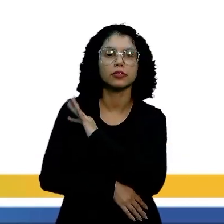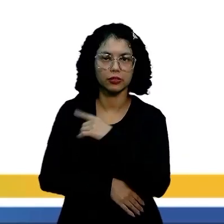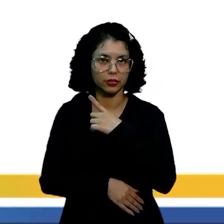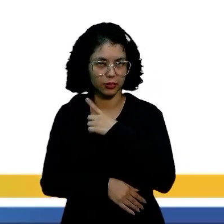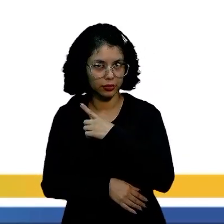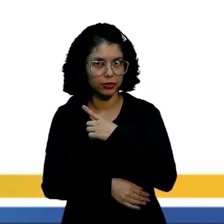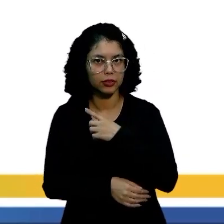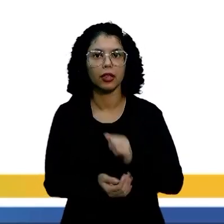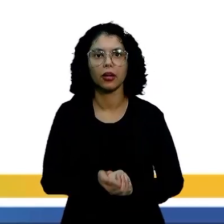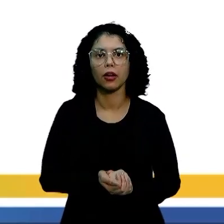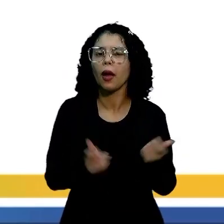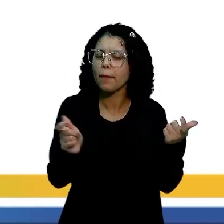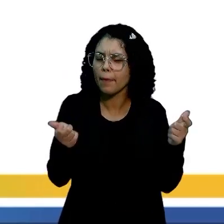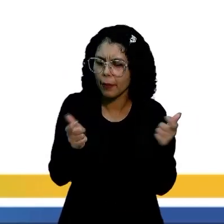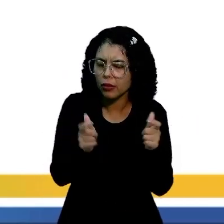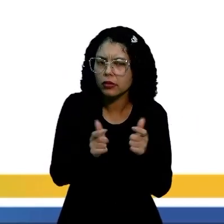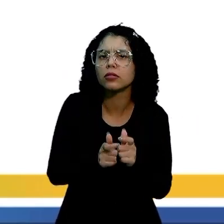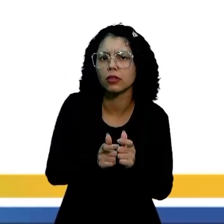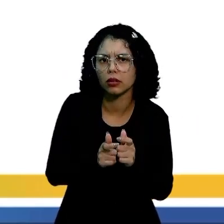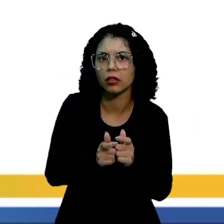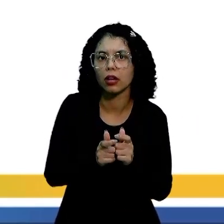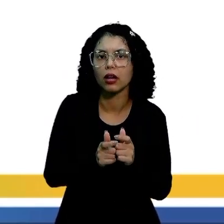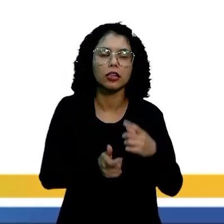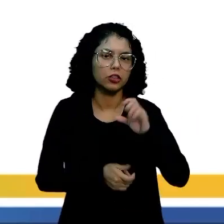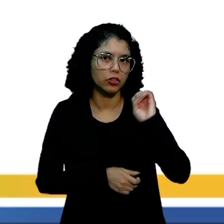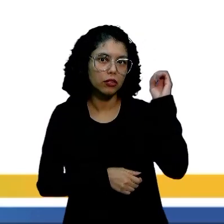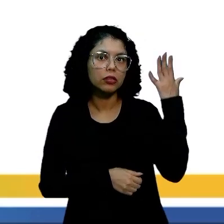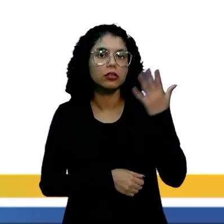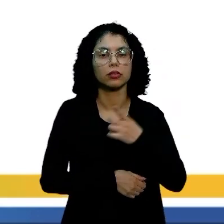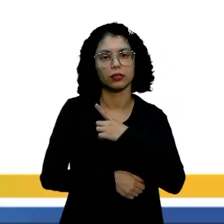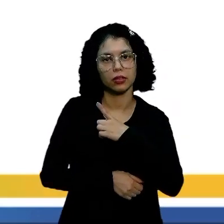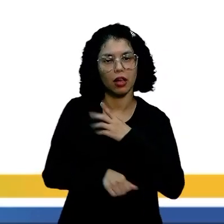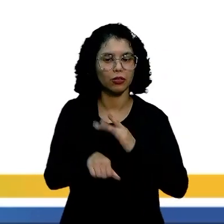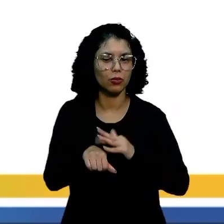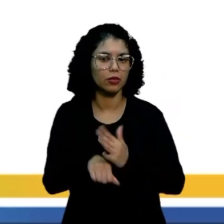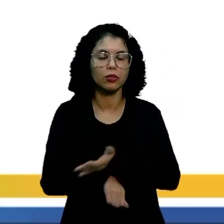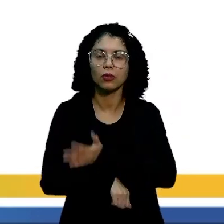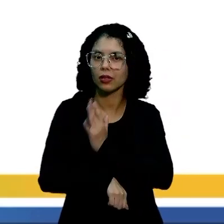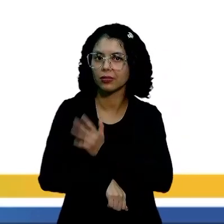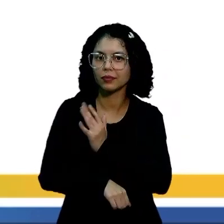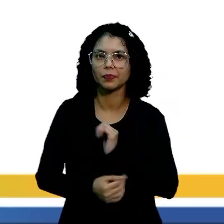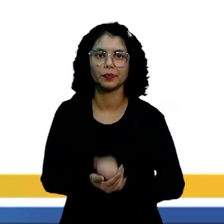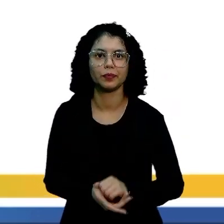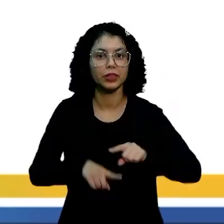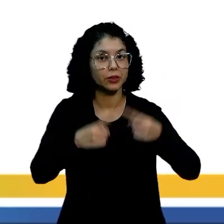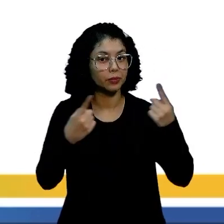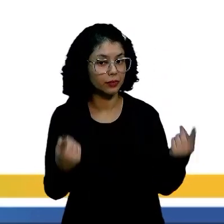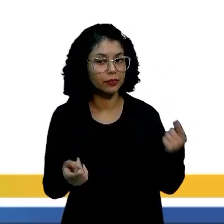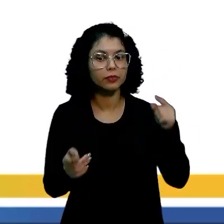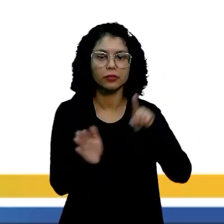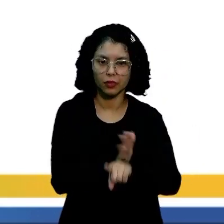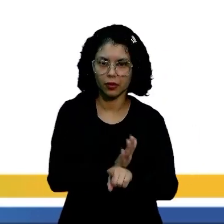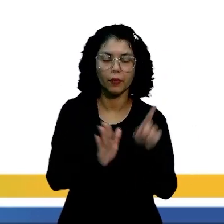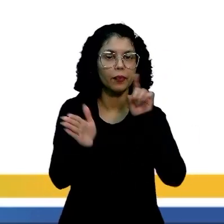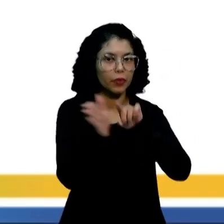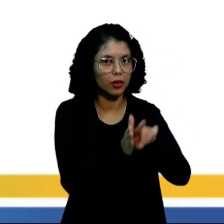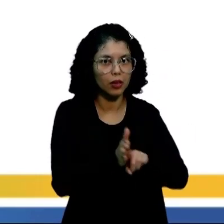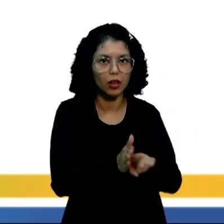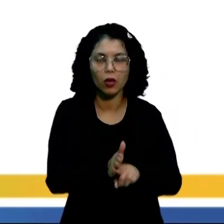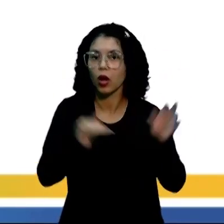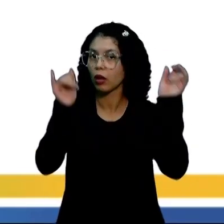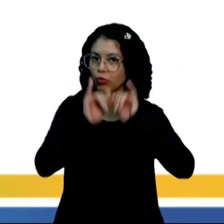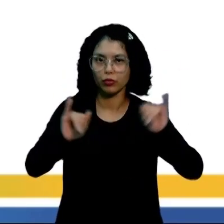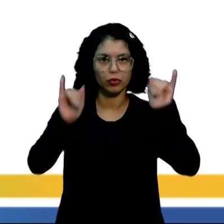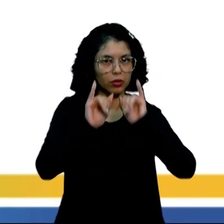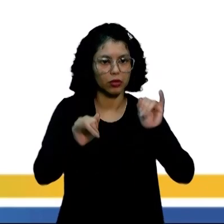um risco um pouco menor de sofrer de doença do coração. Porém, essa questão aí das pesquisas, ela não é